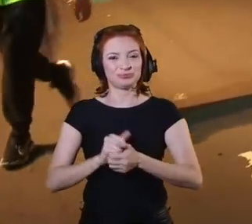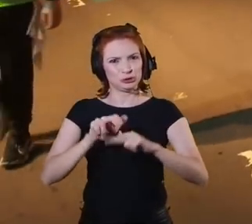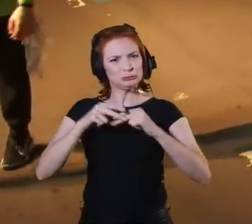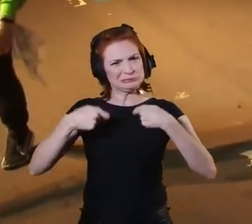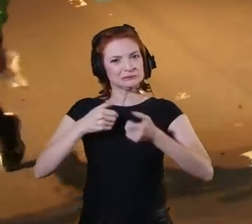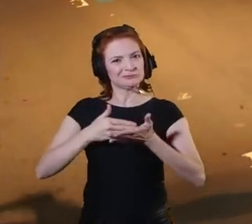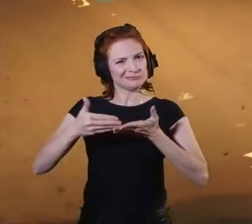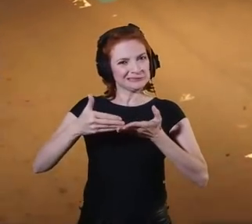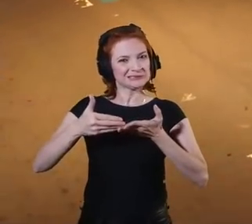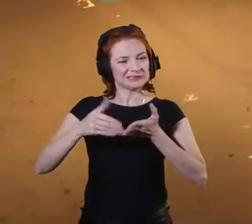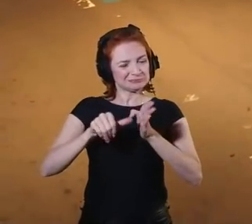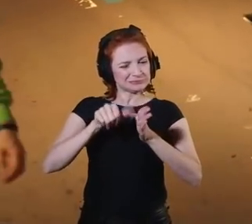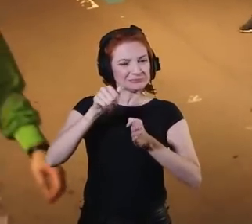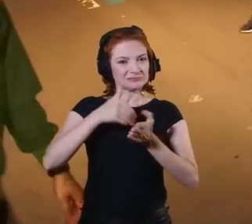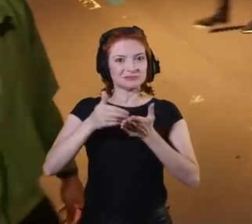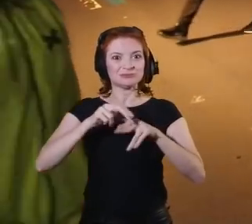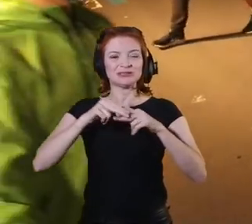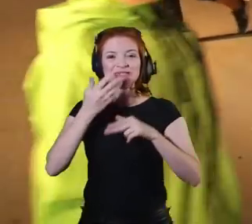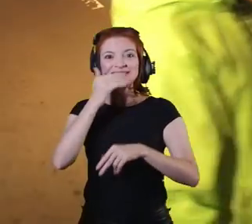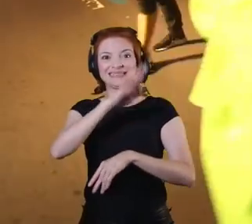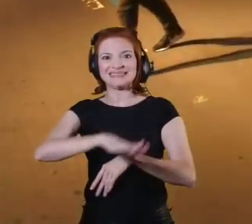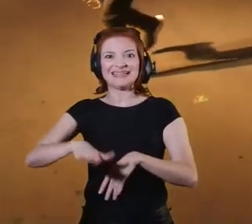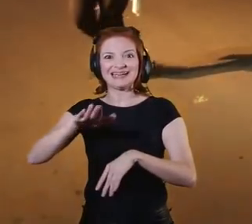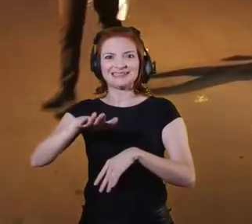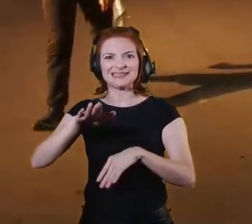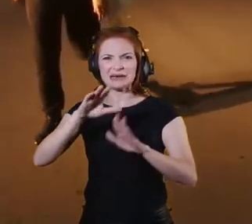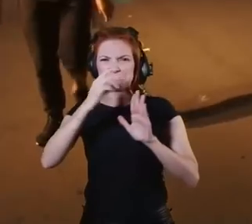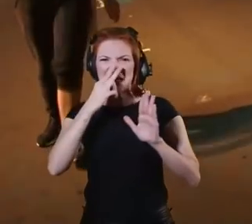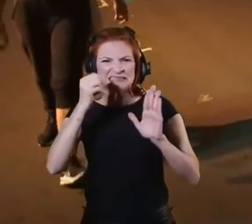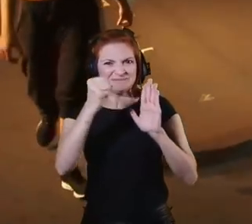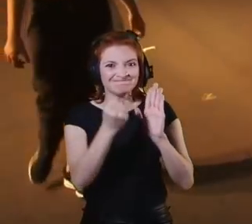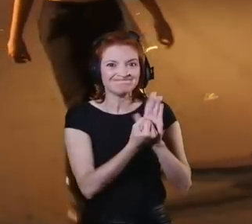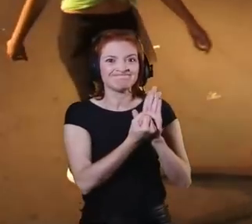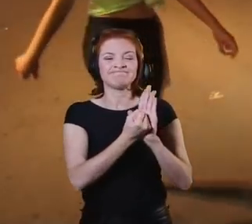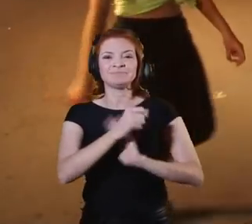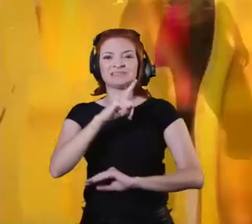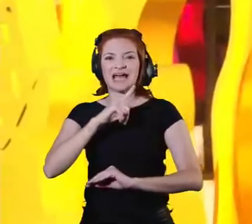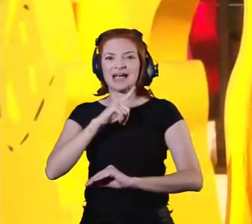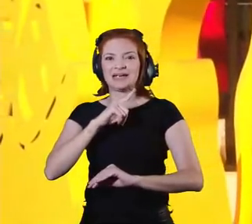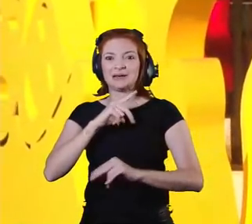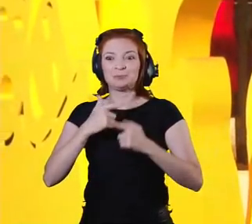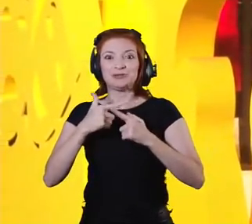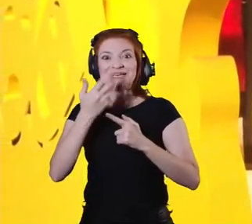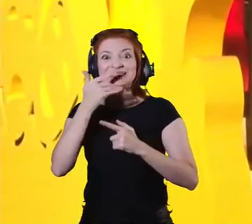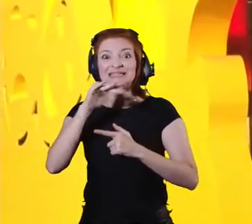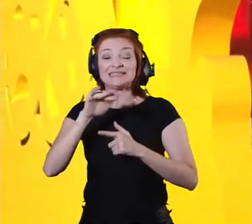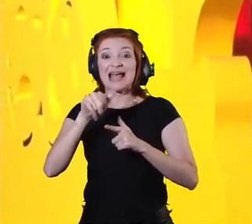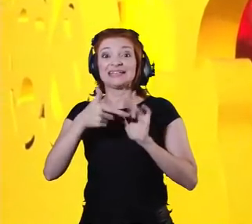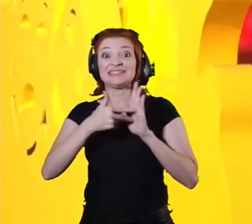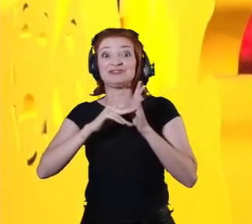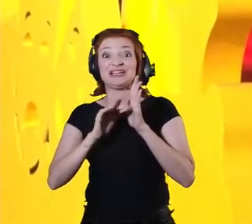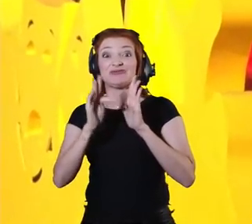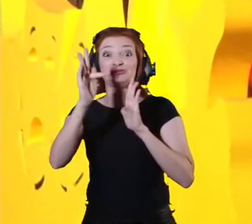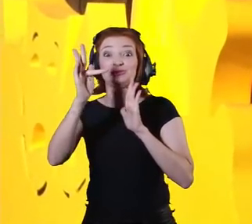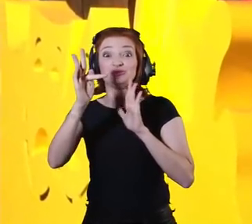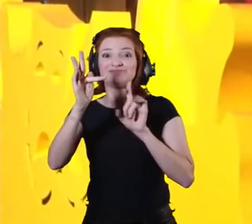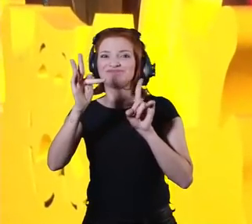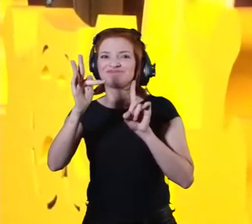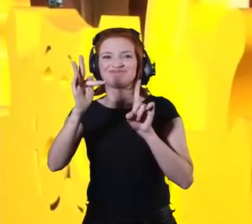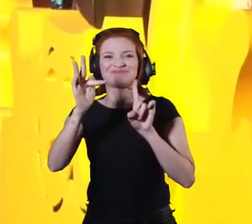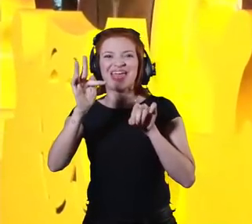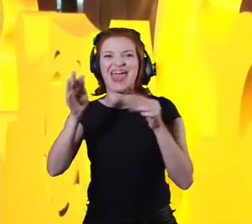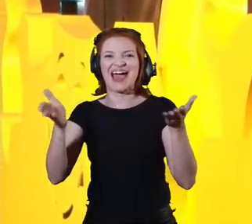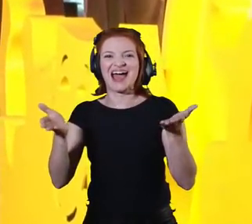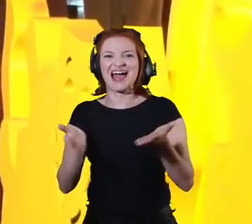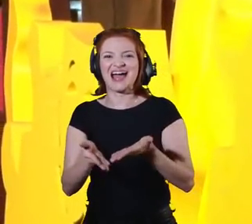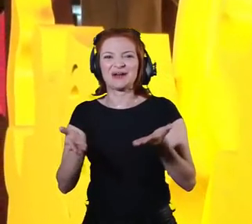Começo, né? Mas a presença da criança, ela é marcante porque... A gente costuma dizer que a criança é o futuro. Não, a criança é o presente, né?